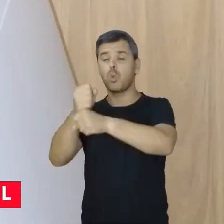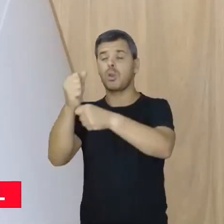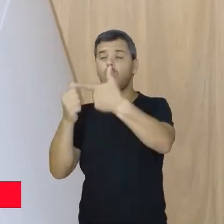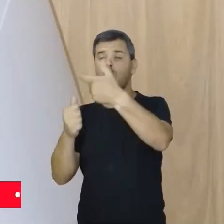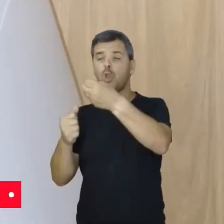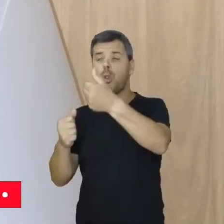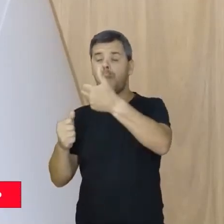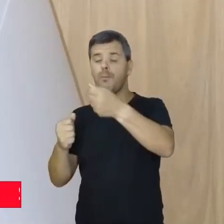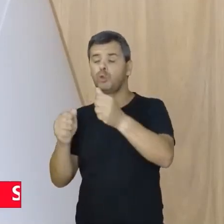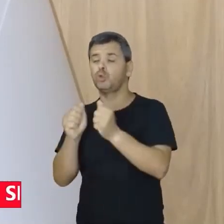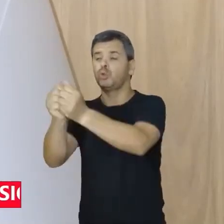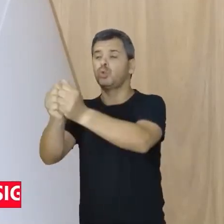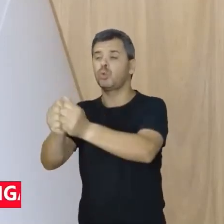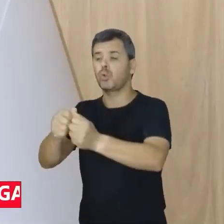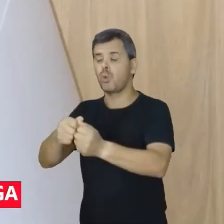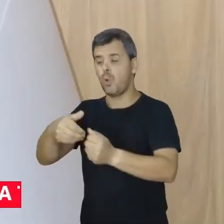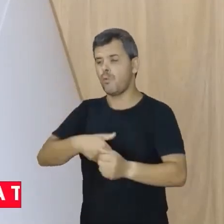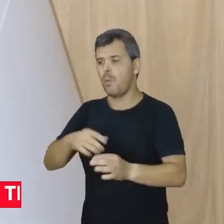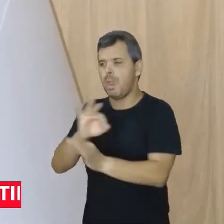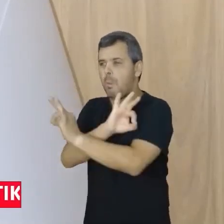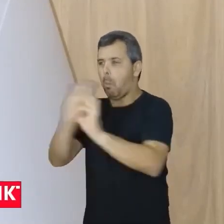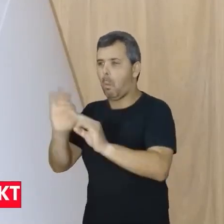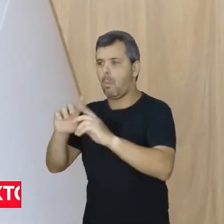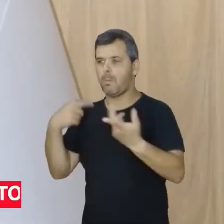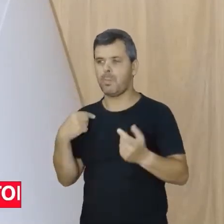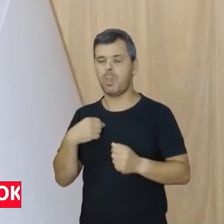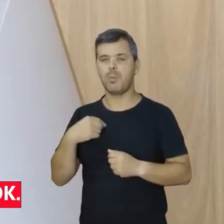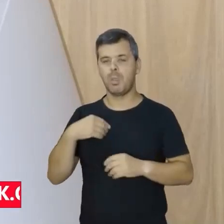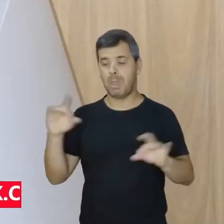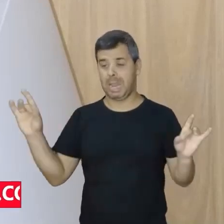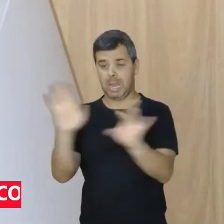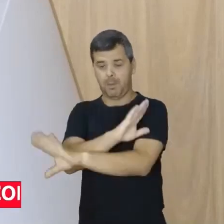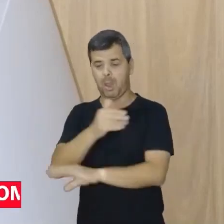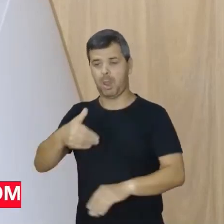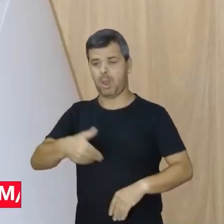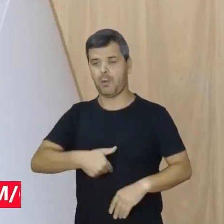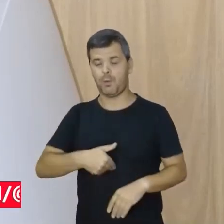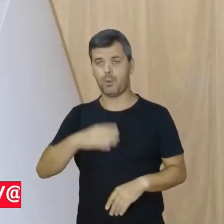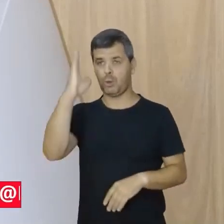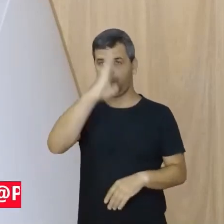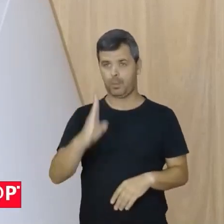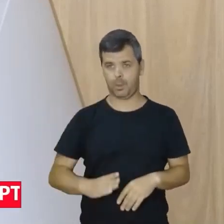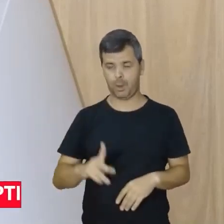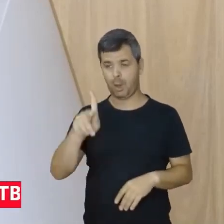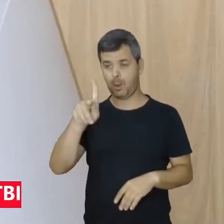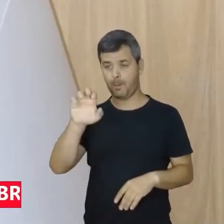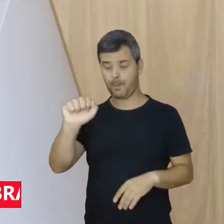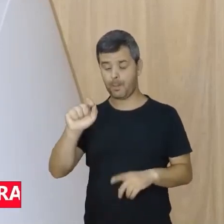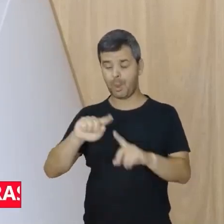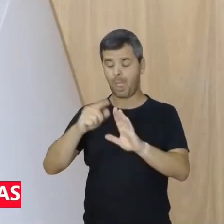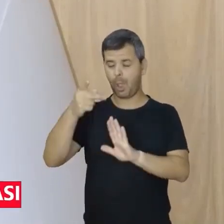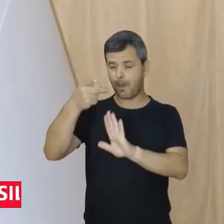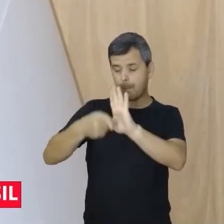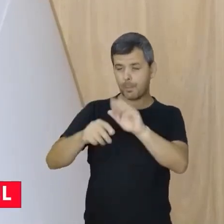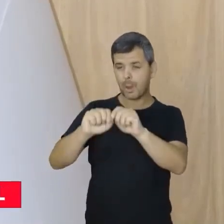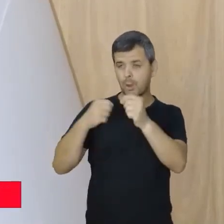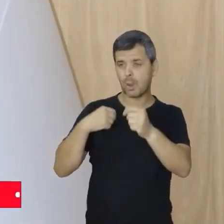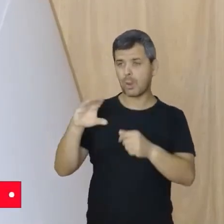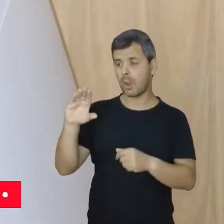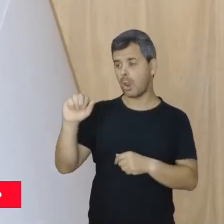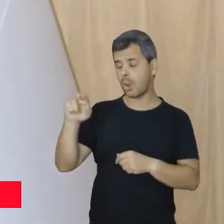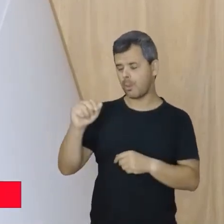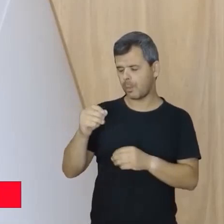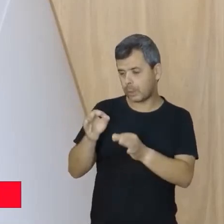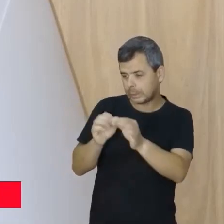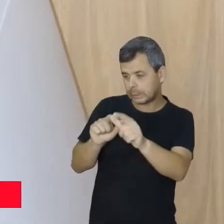junto com o Fome Zero, foi um dos grandes instrumentos para erradicar a fome do nosso país. O PA, Amanda, é o principal programa que a CONAB